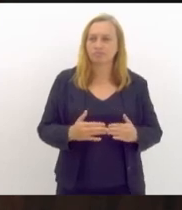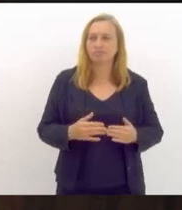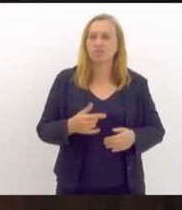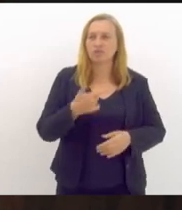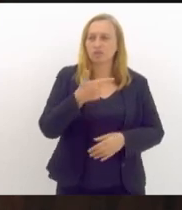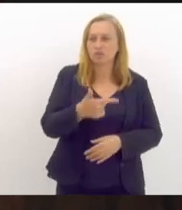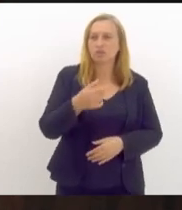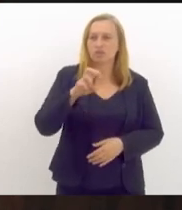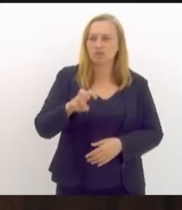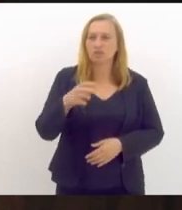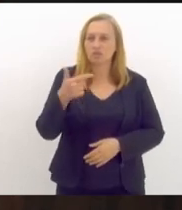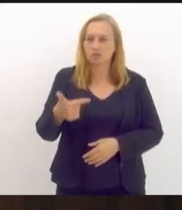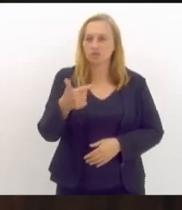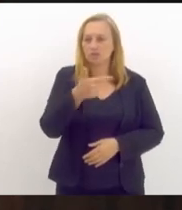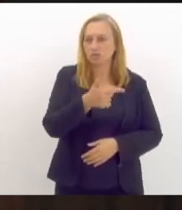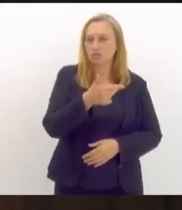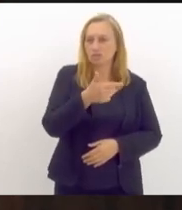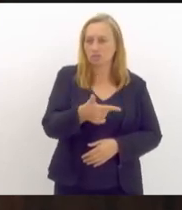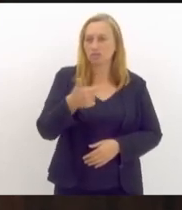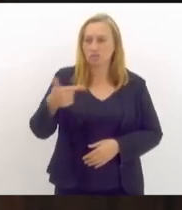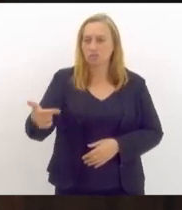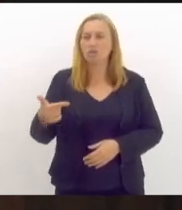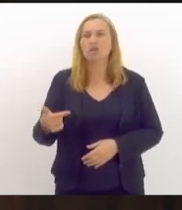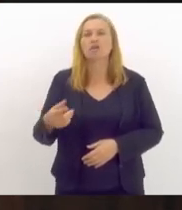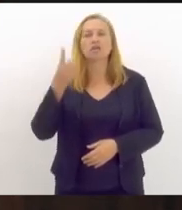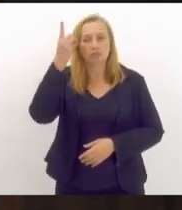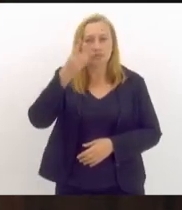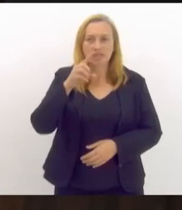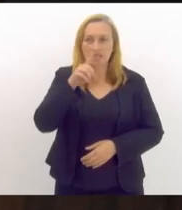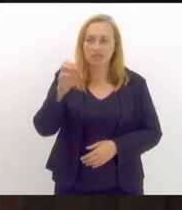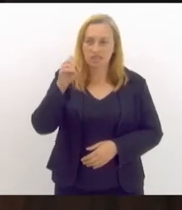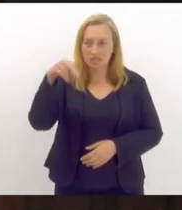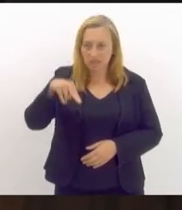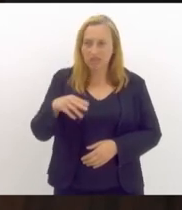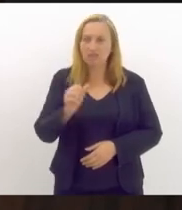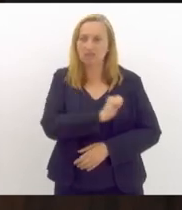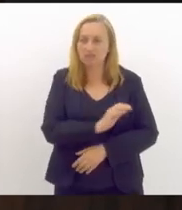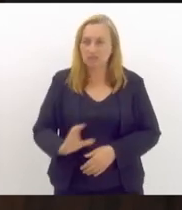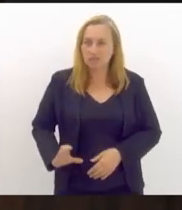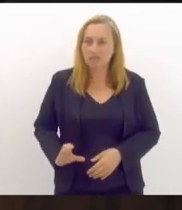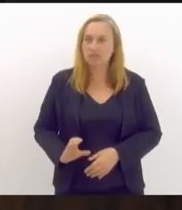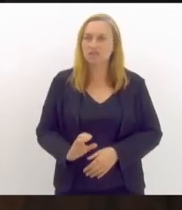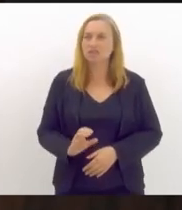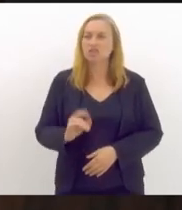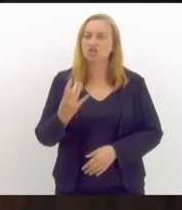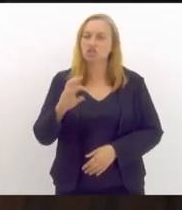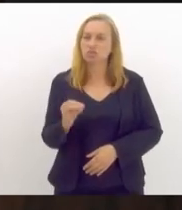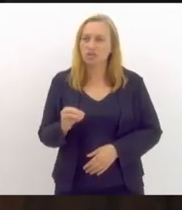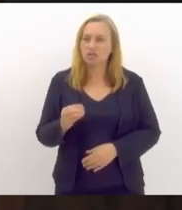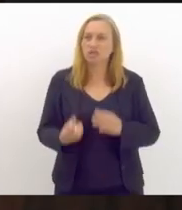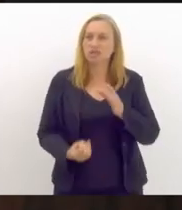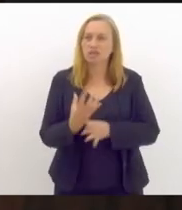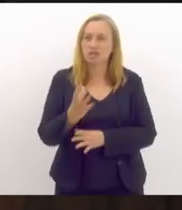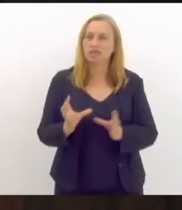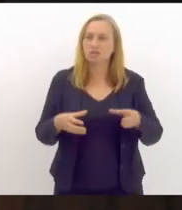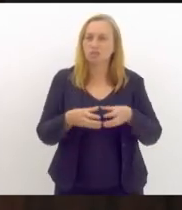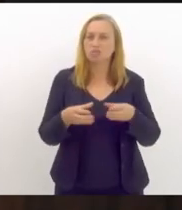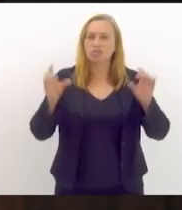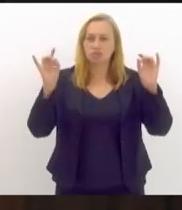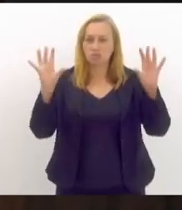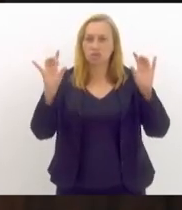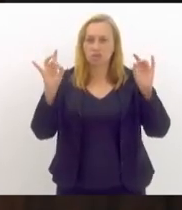252 2022 de autoria deputadas aí André celiano Chico Machado quem requer a criação da comissão especial